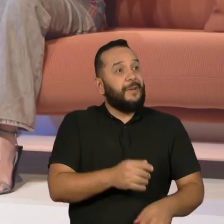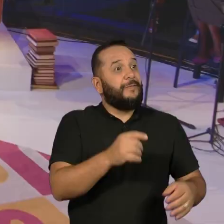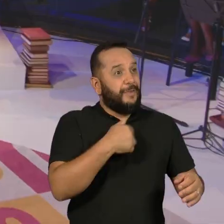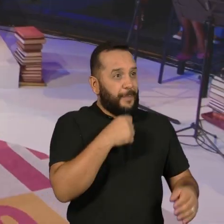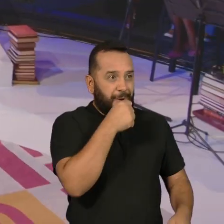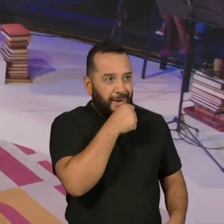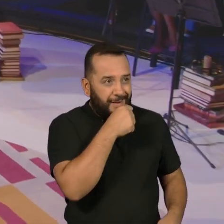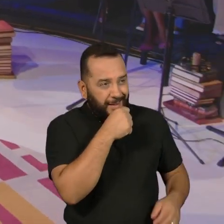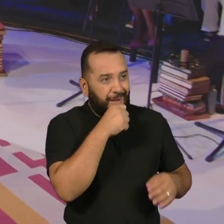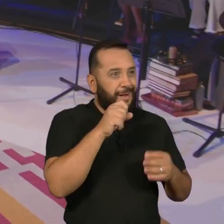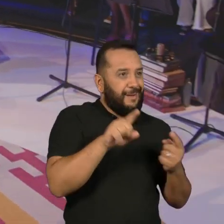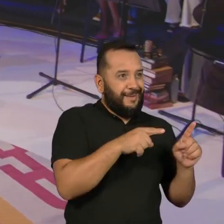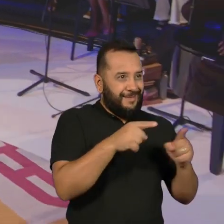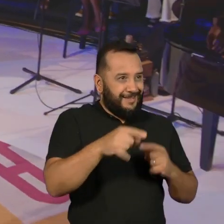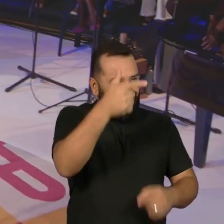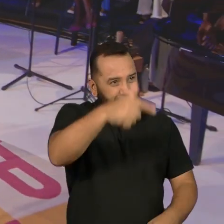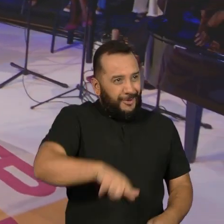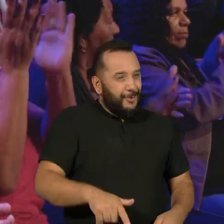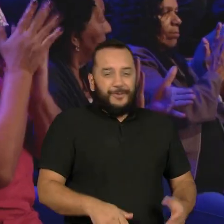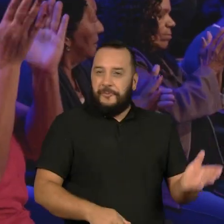embora.